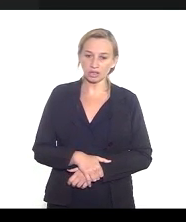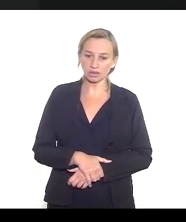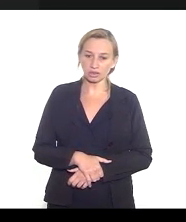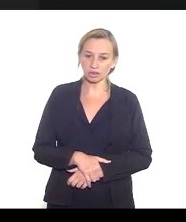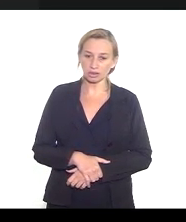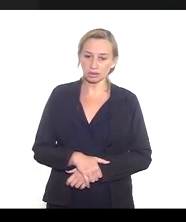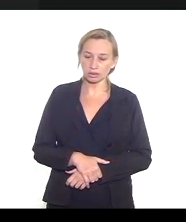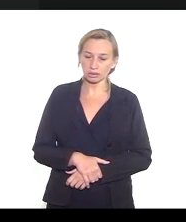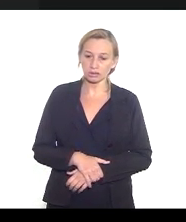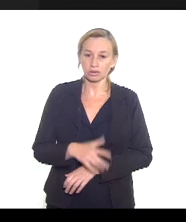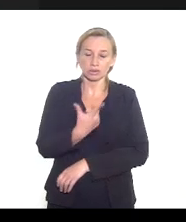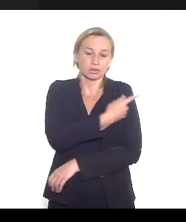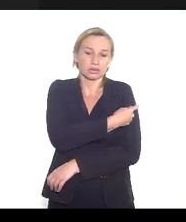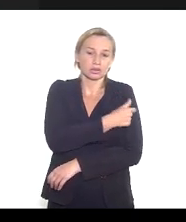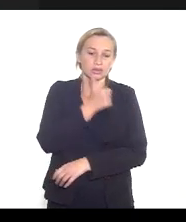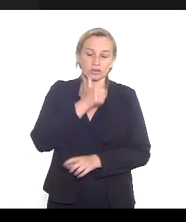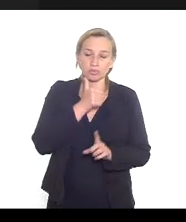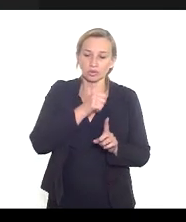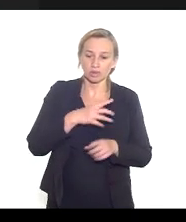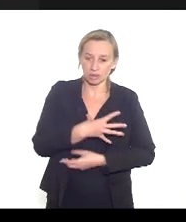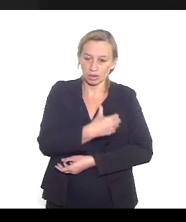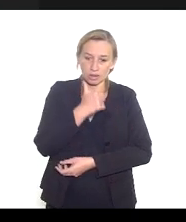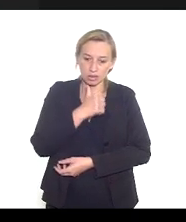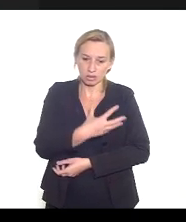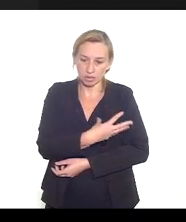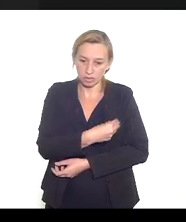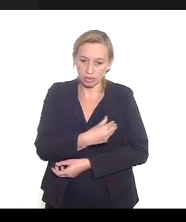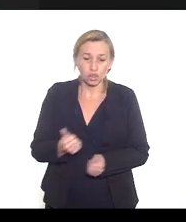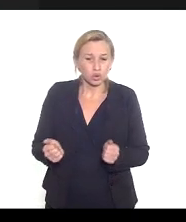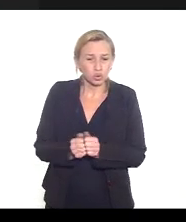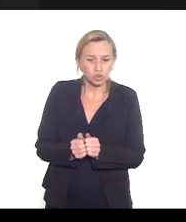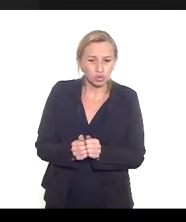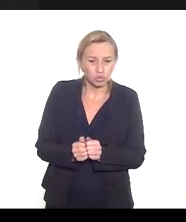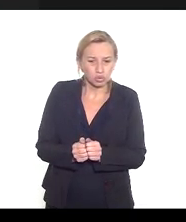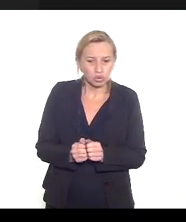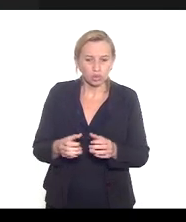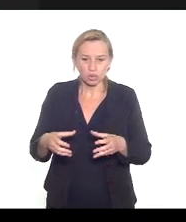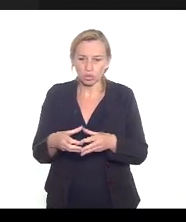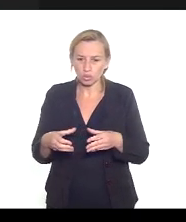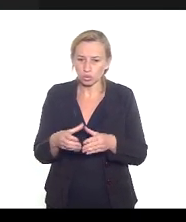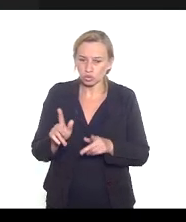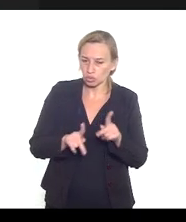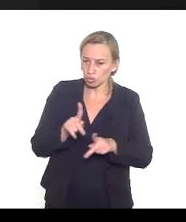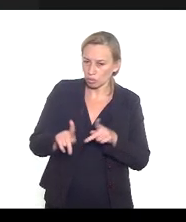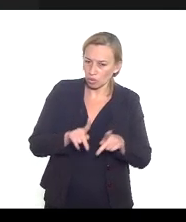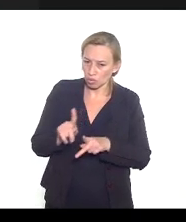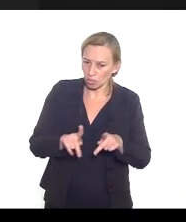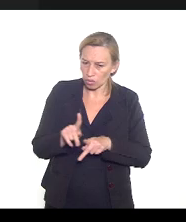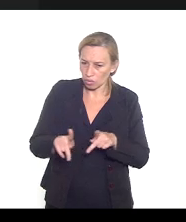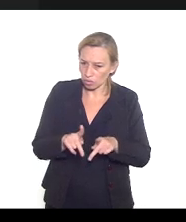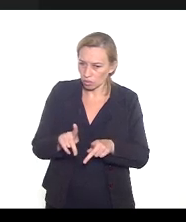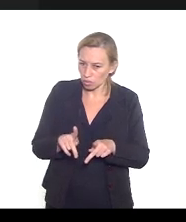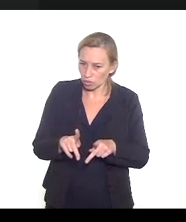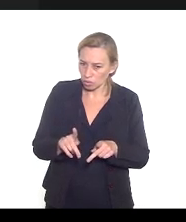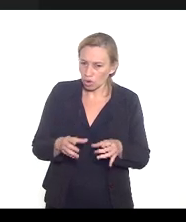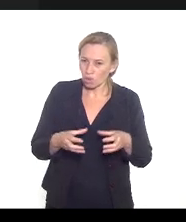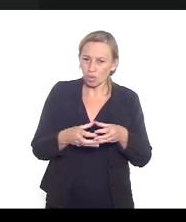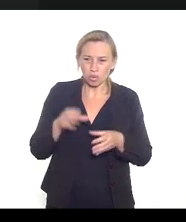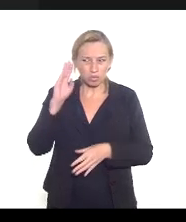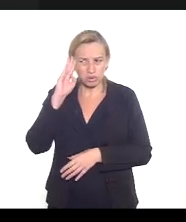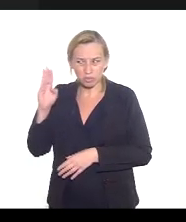e a vacinação das lactantes seria no calendário regular um junto ao conjunto da população aos será considerado um